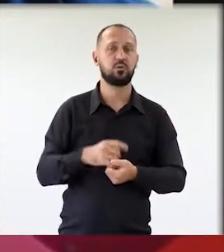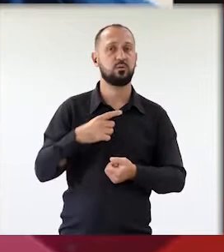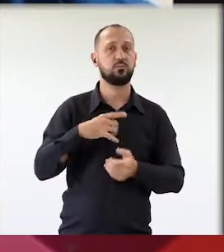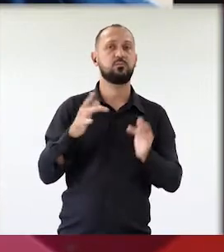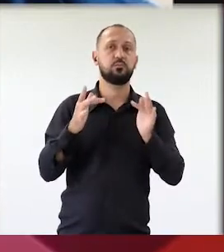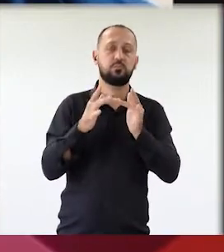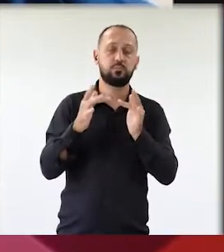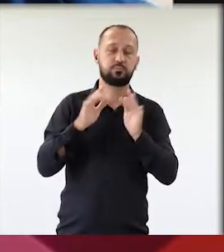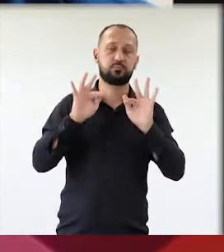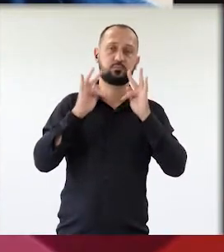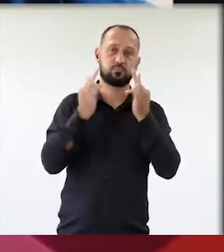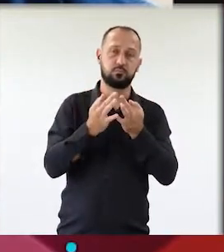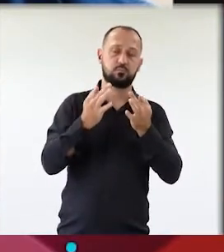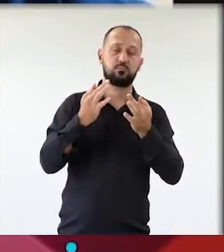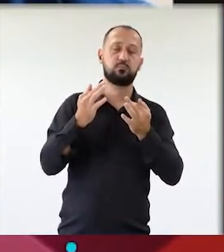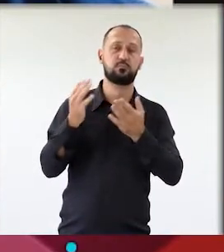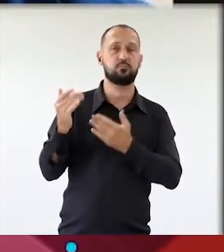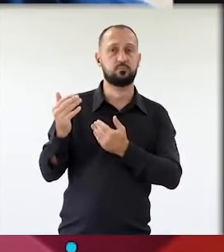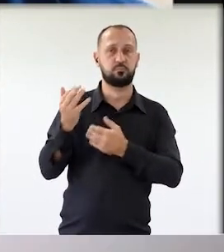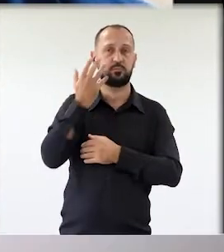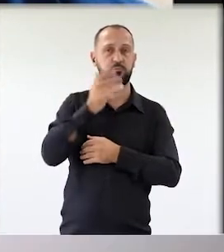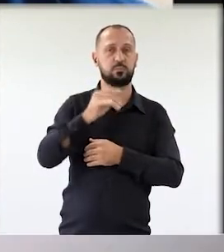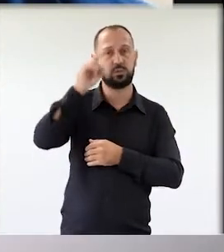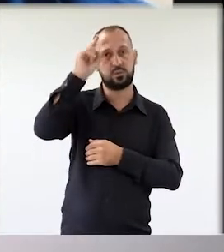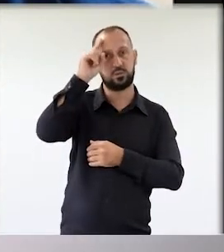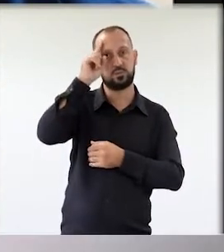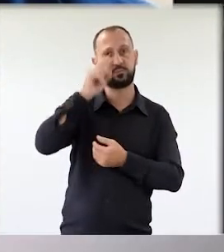prático? Vocês lidam com essas famílias, com as